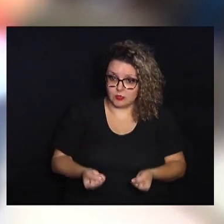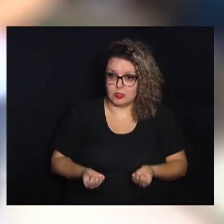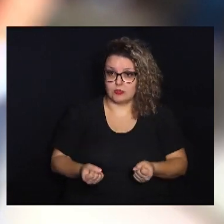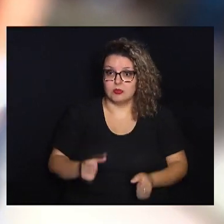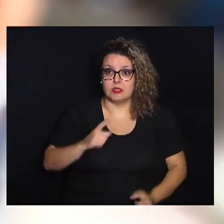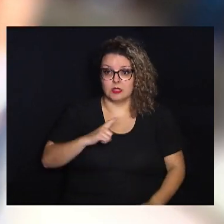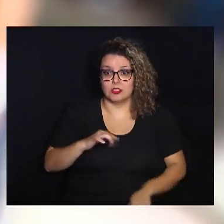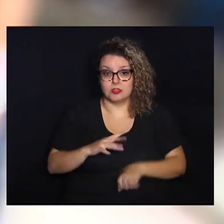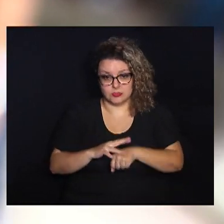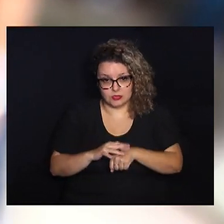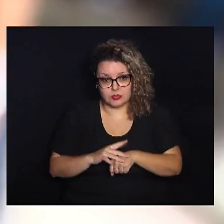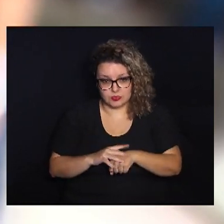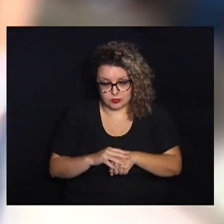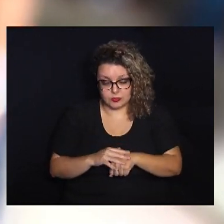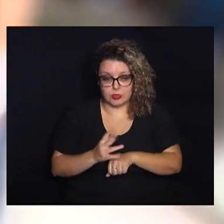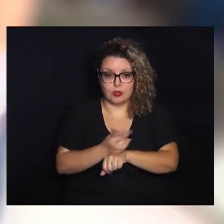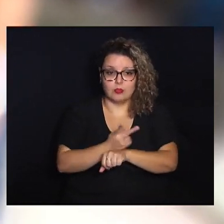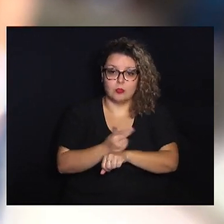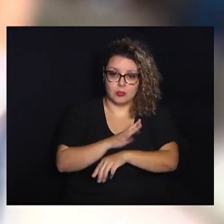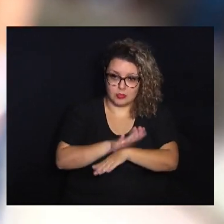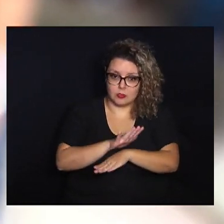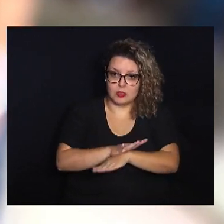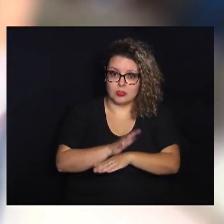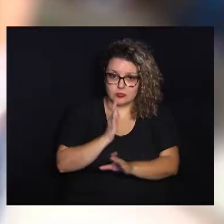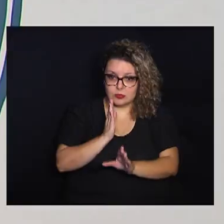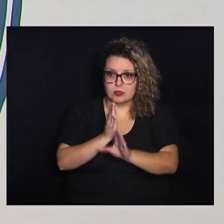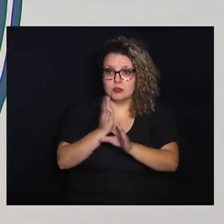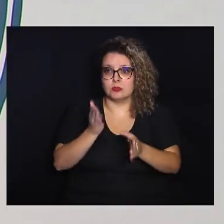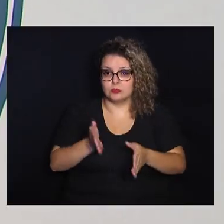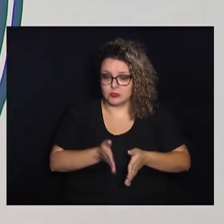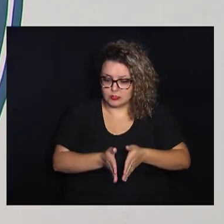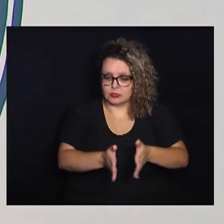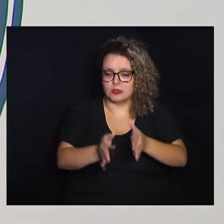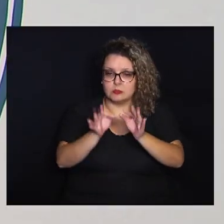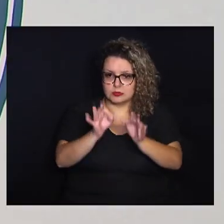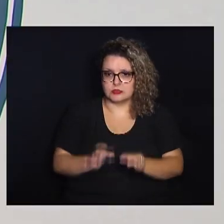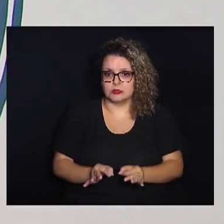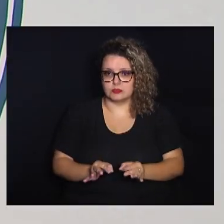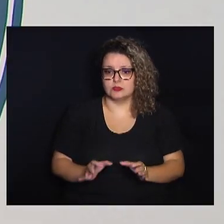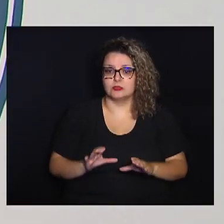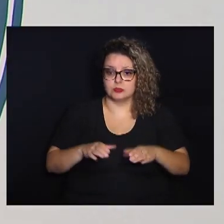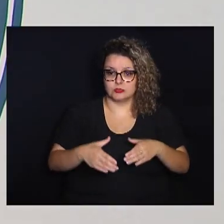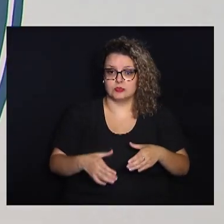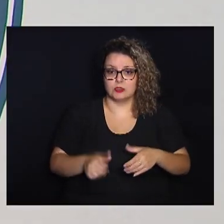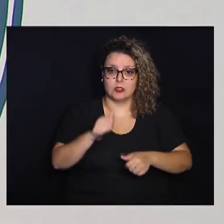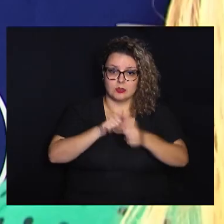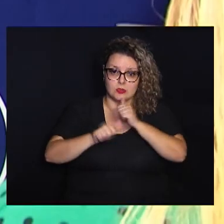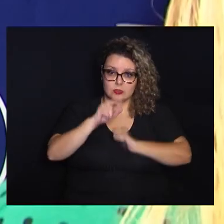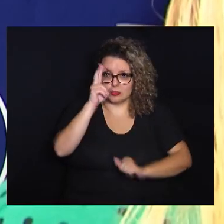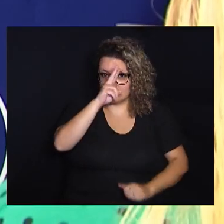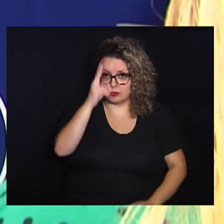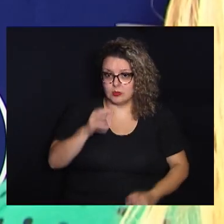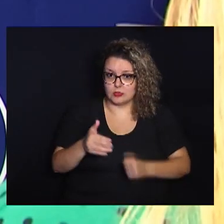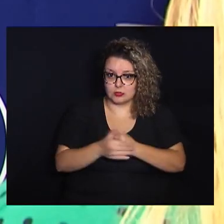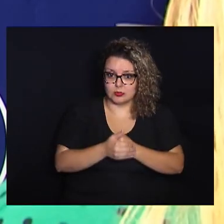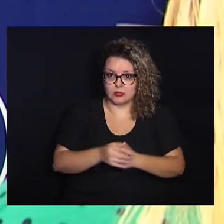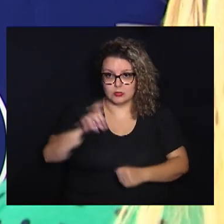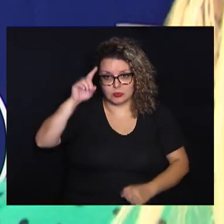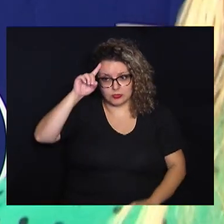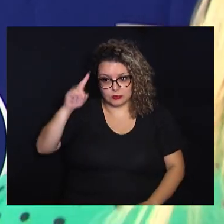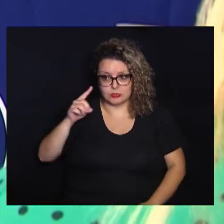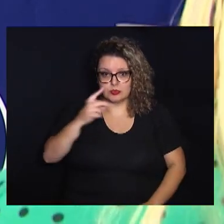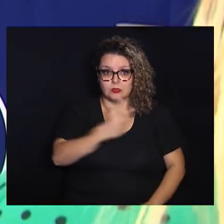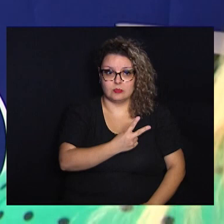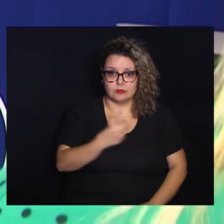uma doença, buscaram ajuda e encontraram um caminho através do Grupo de Alcoólicos Anônimos, que no dia 21